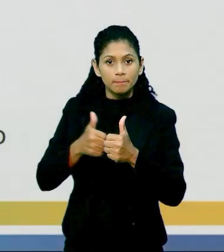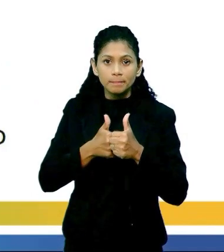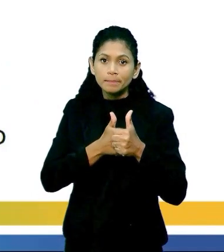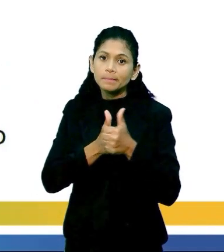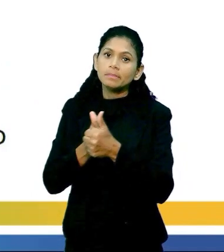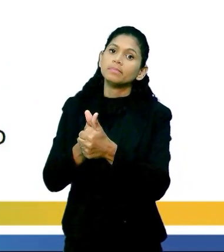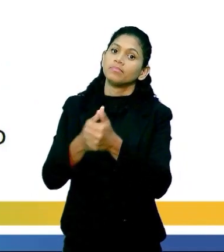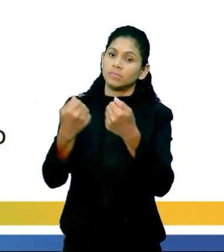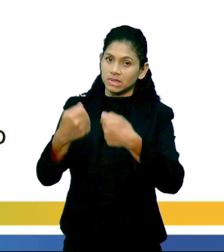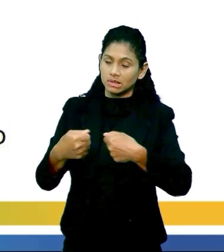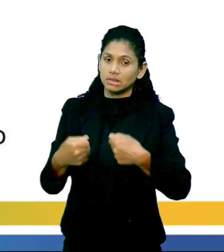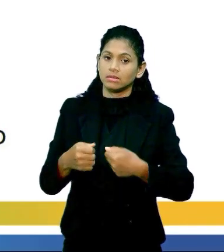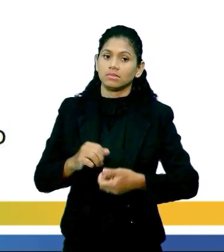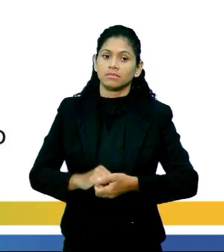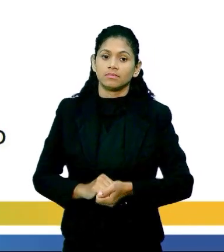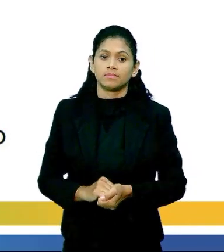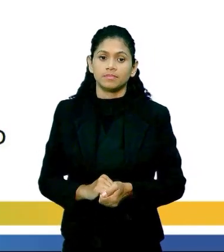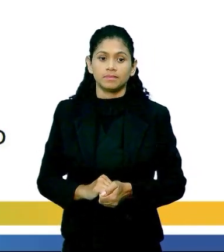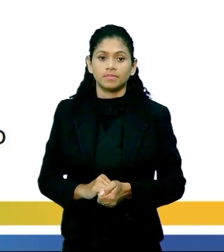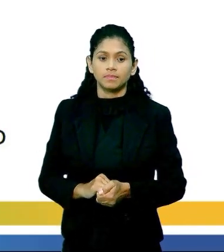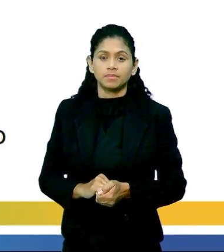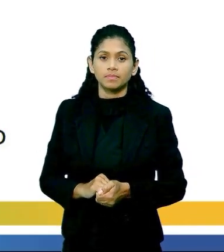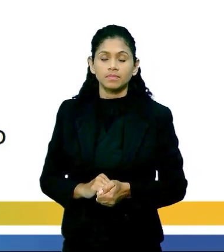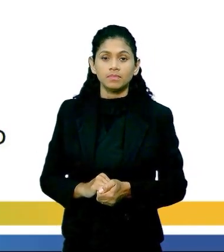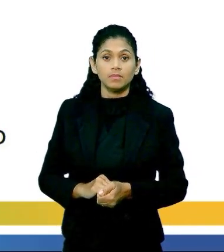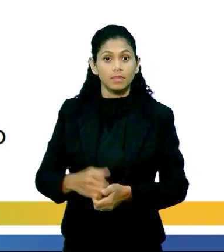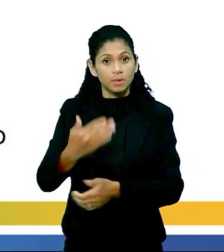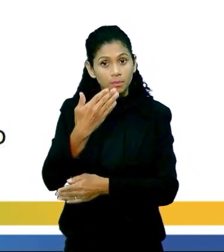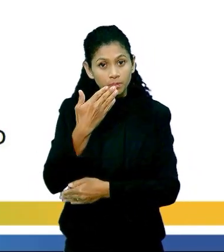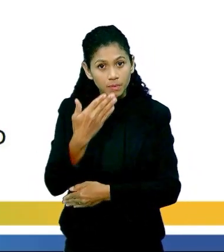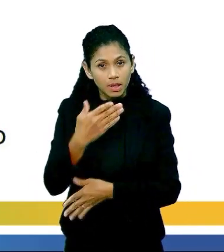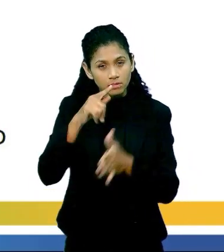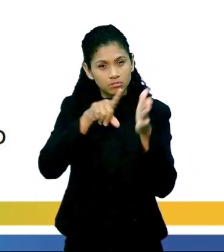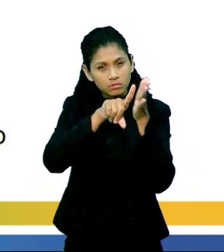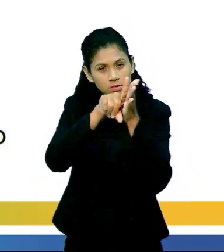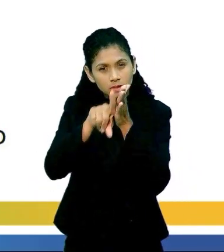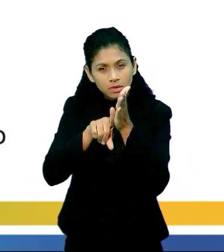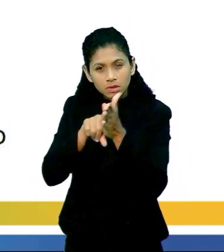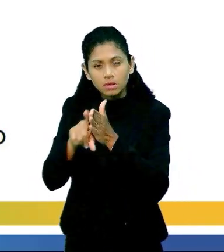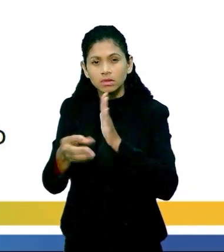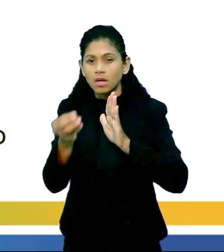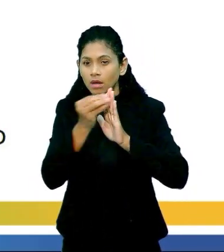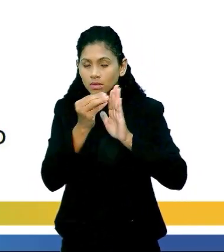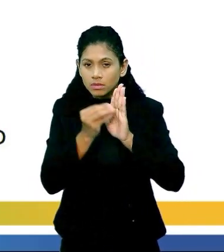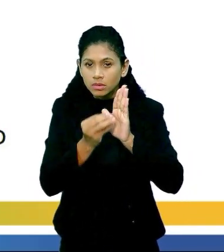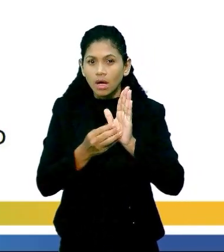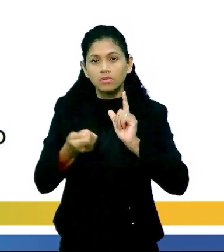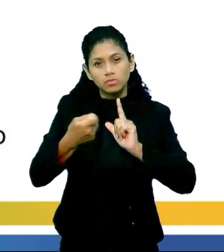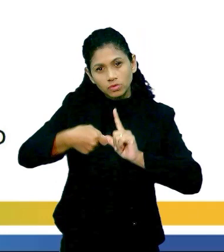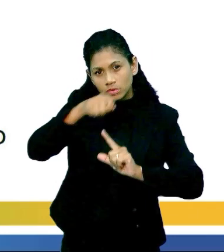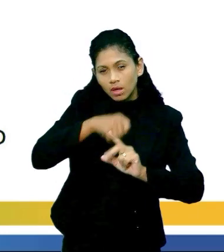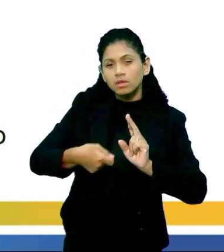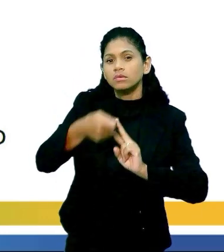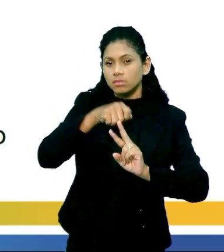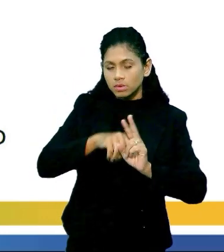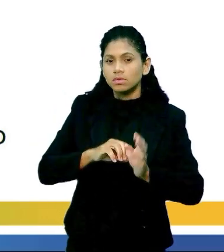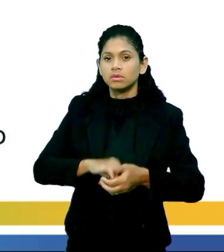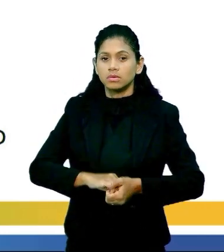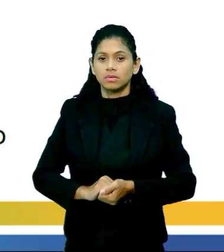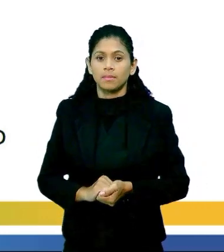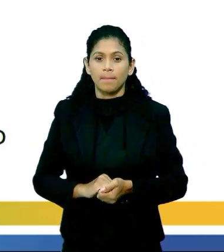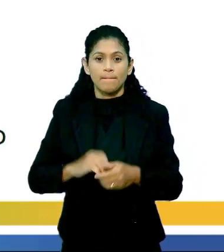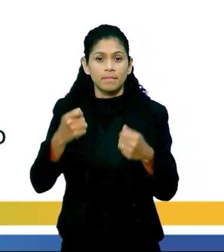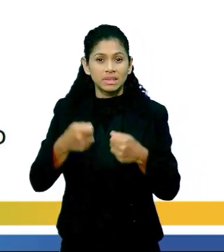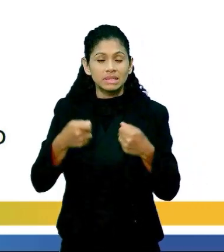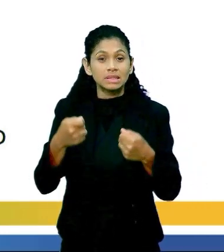tá? Então, ele pede para a gente analisar os dados, né? E fazer uma inferência. Aí